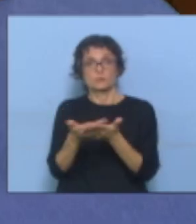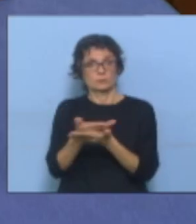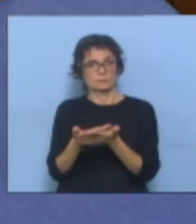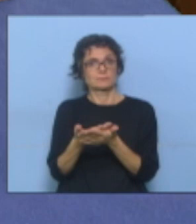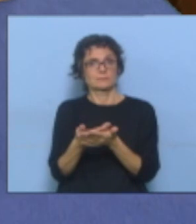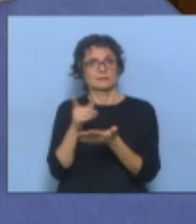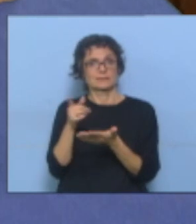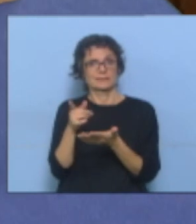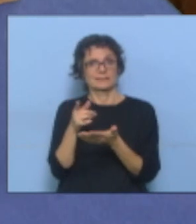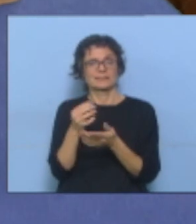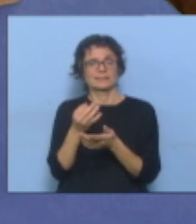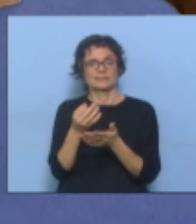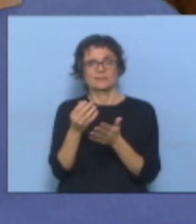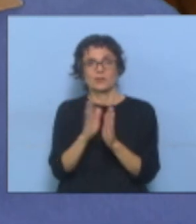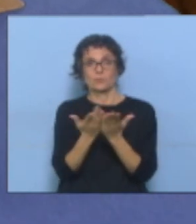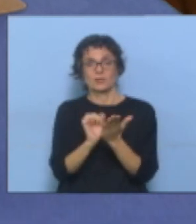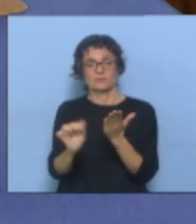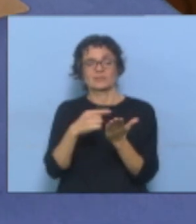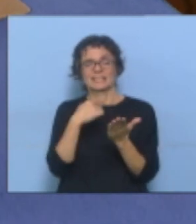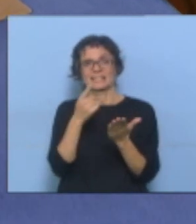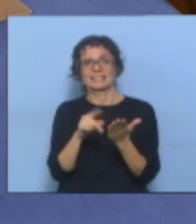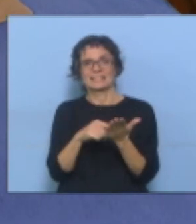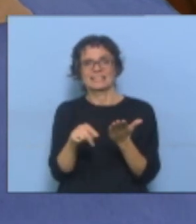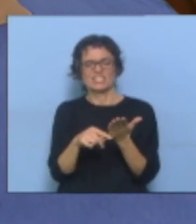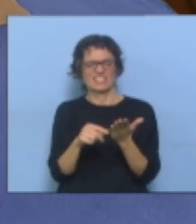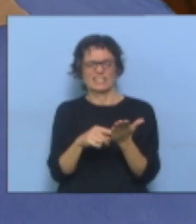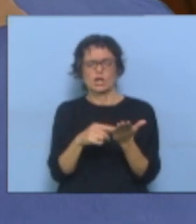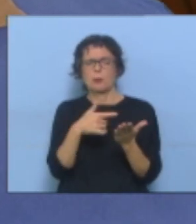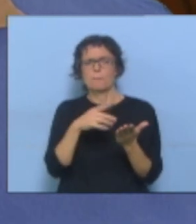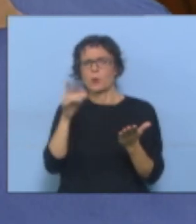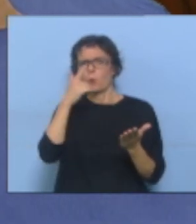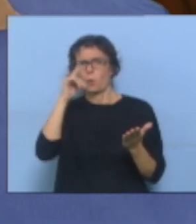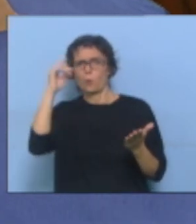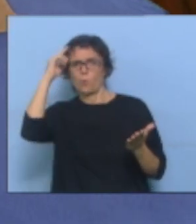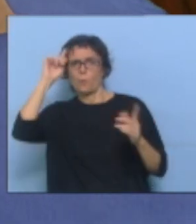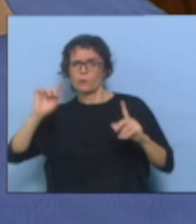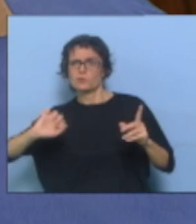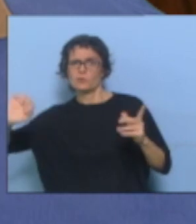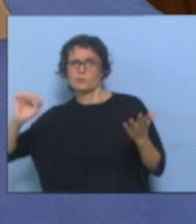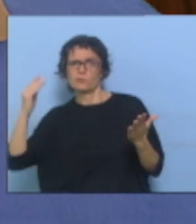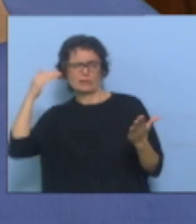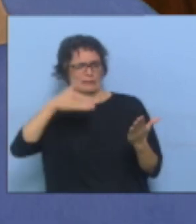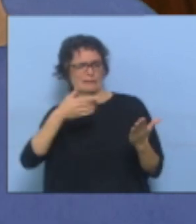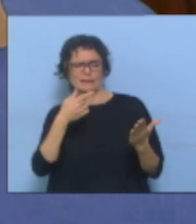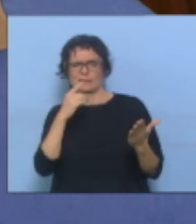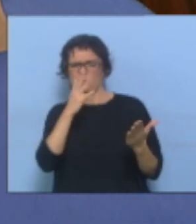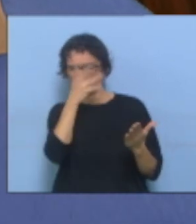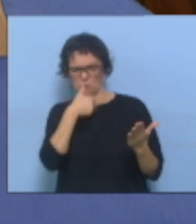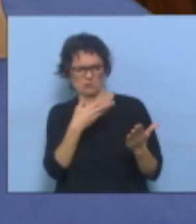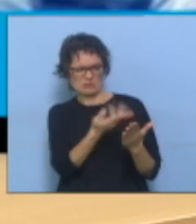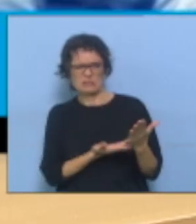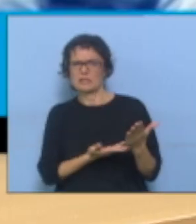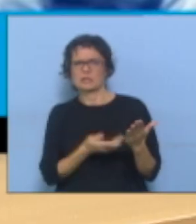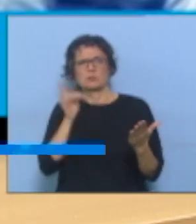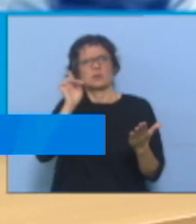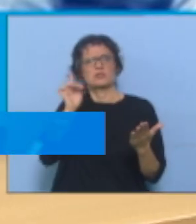seus mestres de economia ao proceder desta maneira. Mas ele também ao iniciar a economia de comunhão. Ao iniciar a economia da comunhão